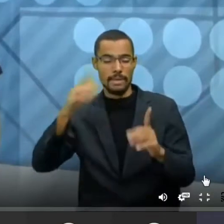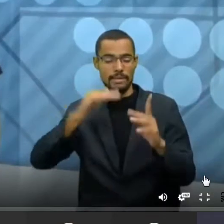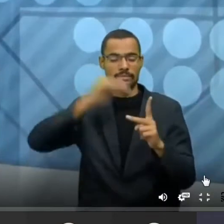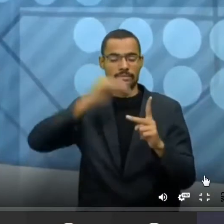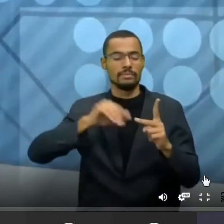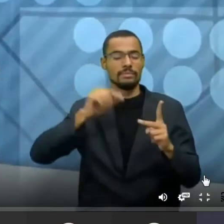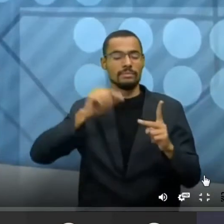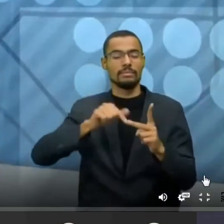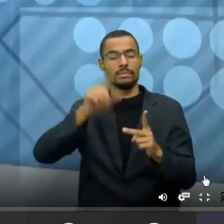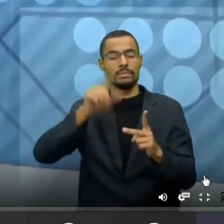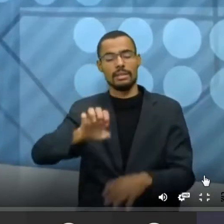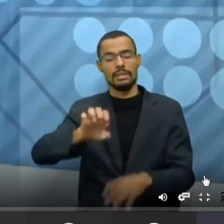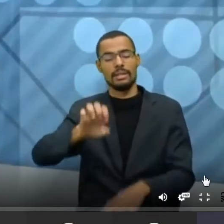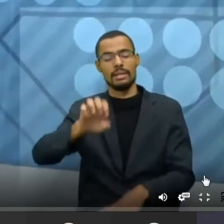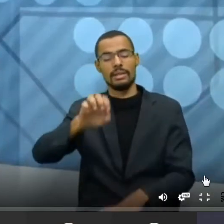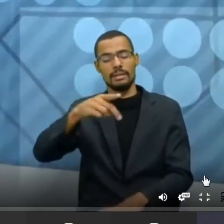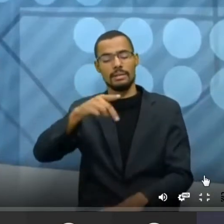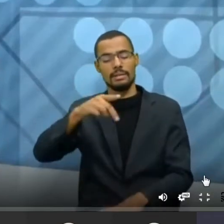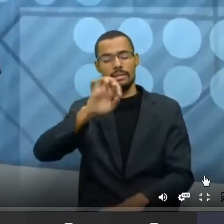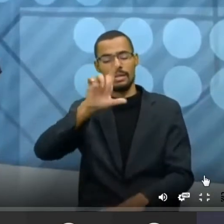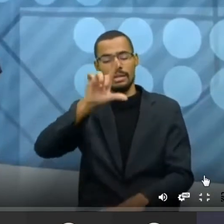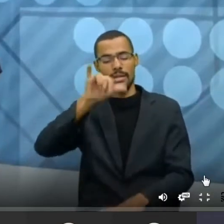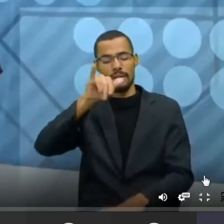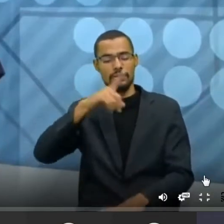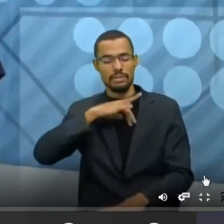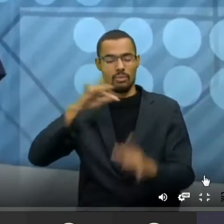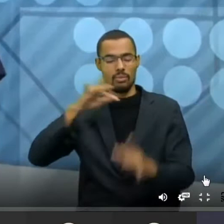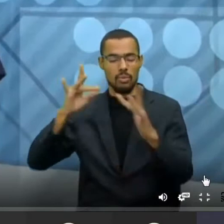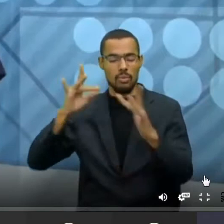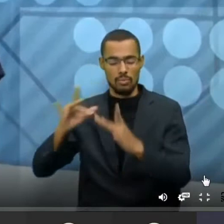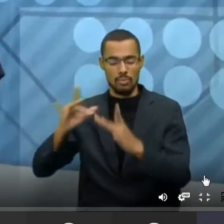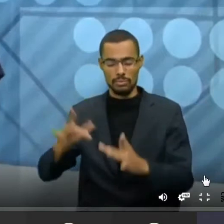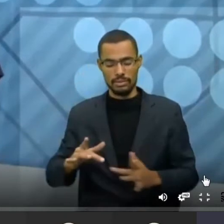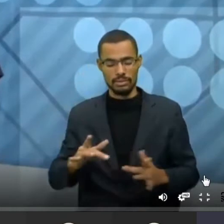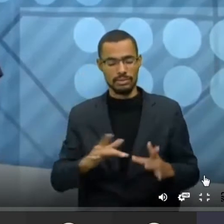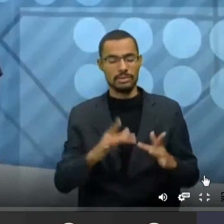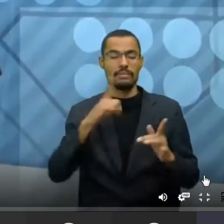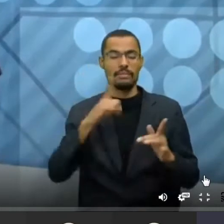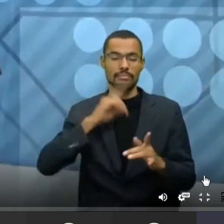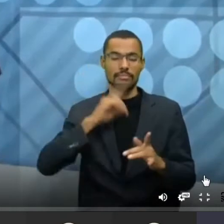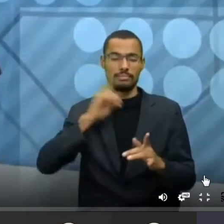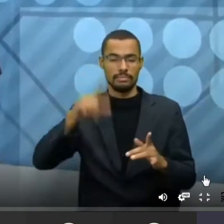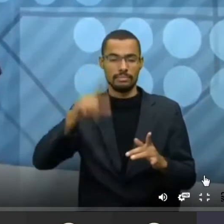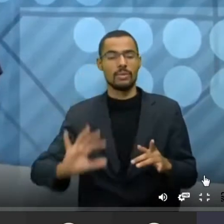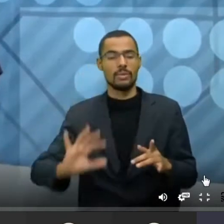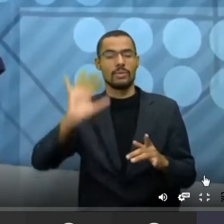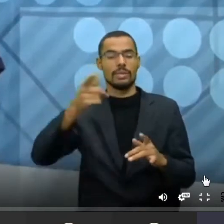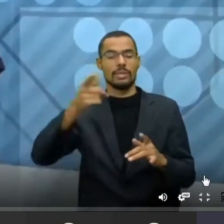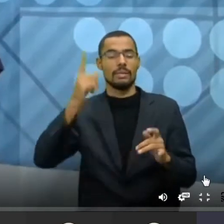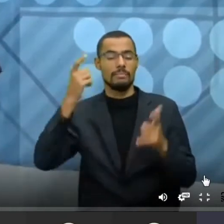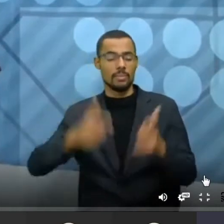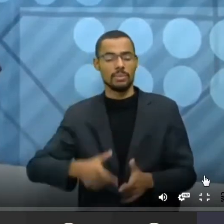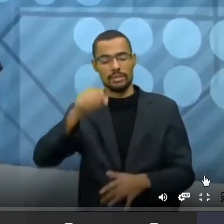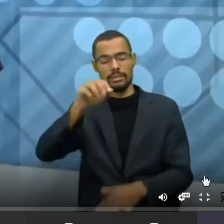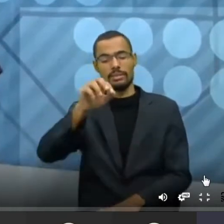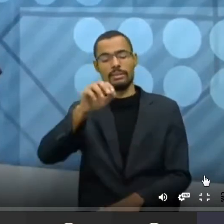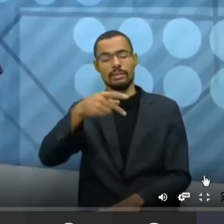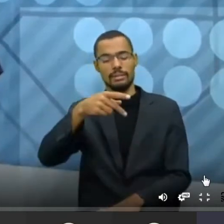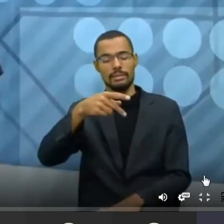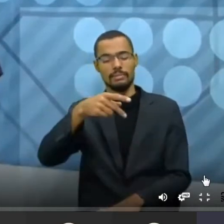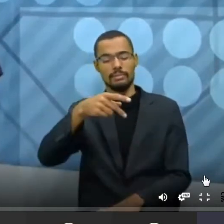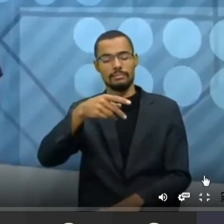de mucosa eu tenho um epitélio, então, que está em contato com o lúmen. Lembrando que a região da mucosa